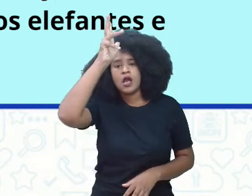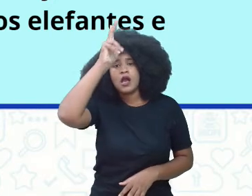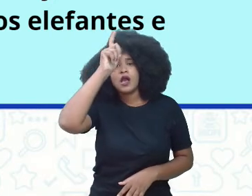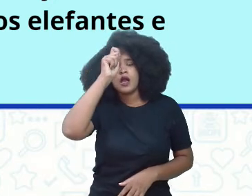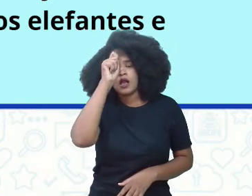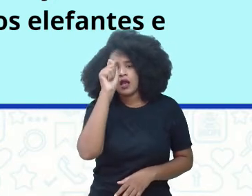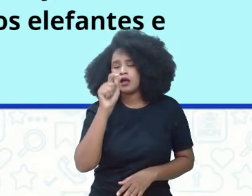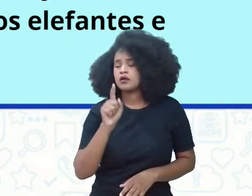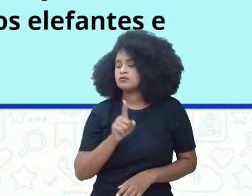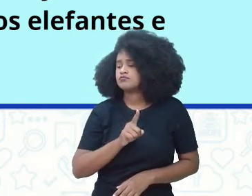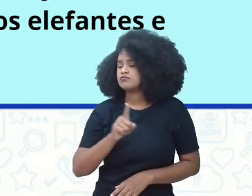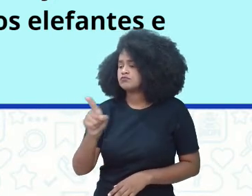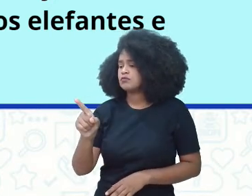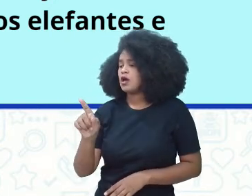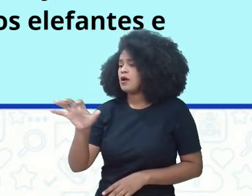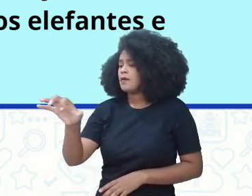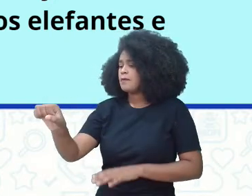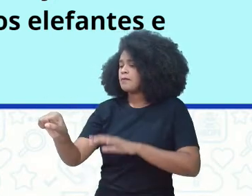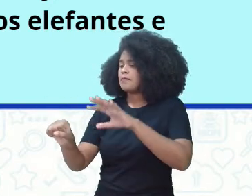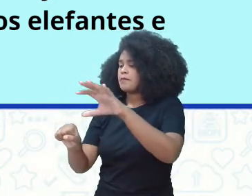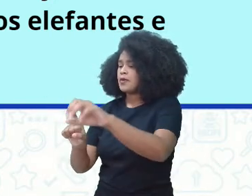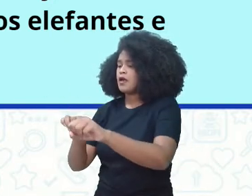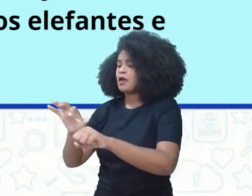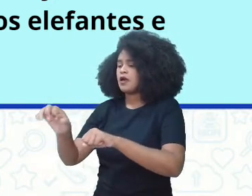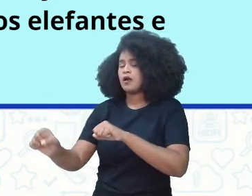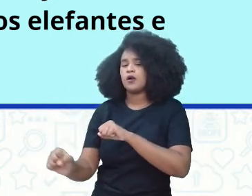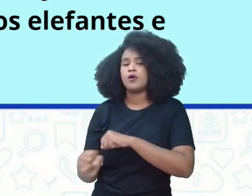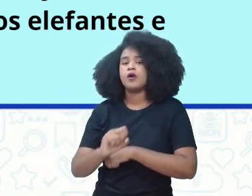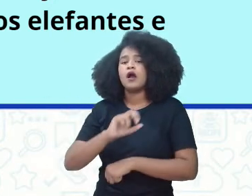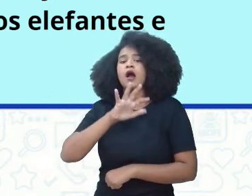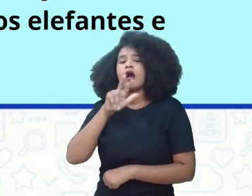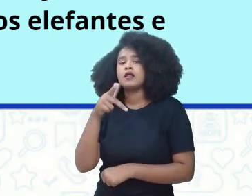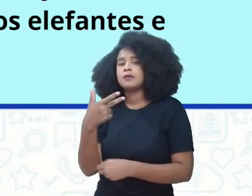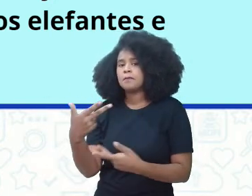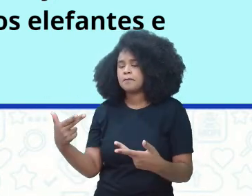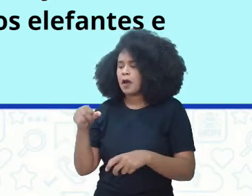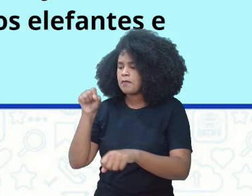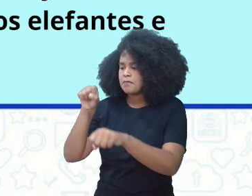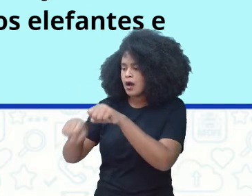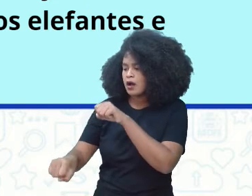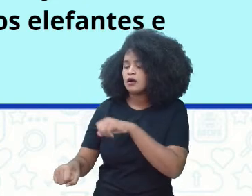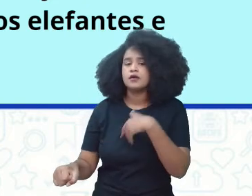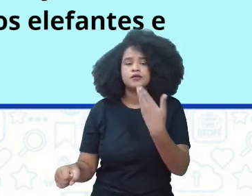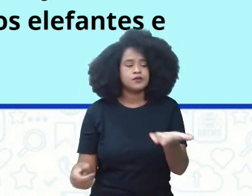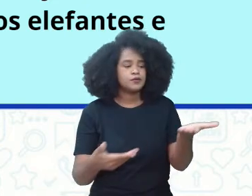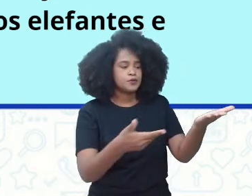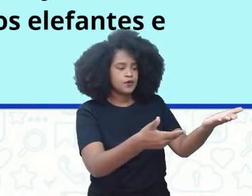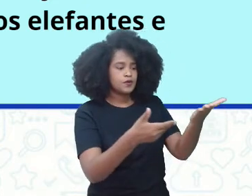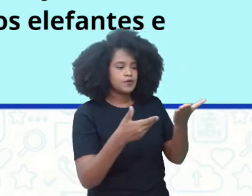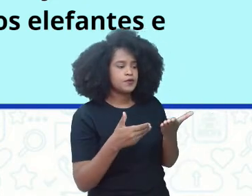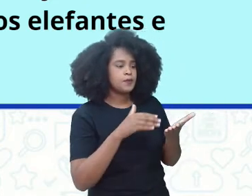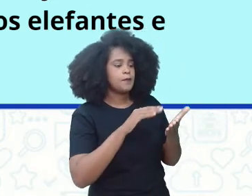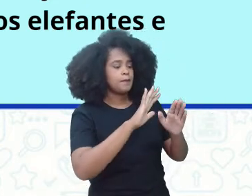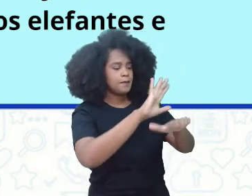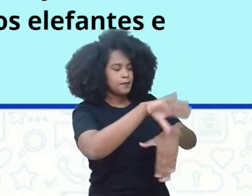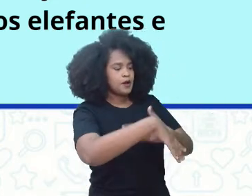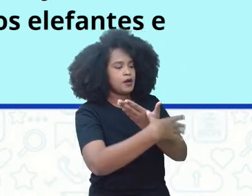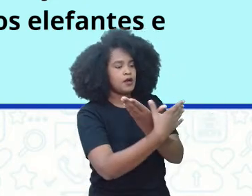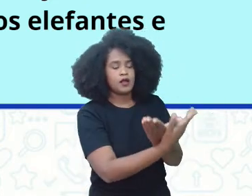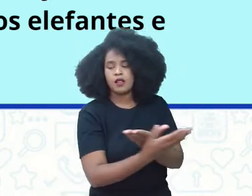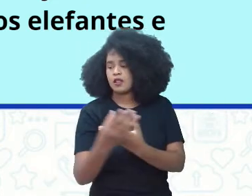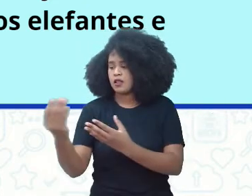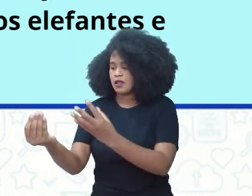mato caçar e matou 5 animais. Então, ele convidou a baleia para partilhar a